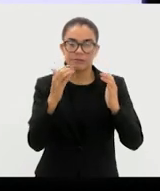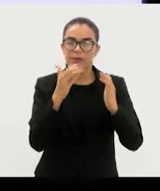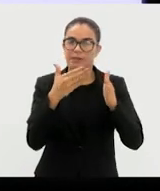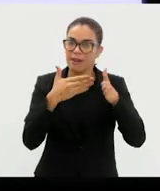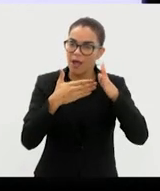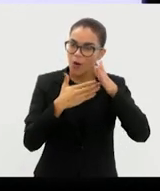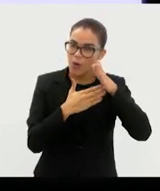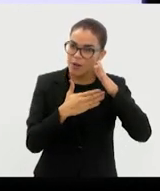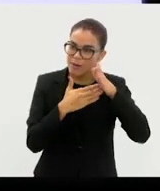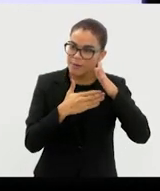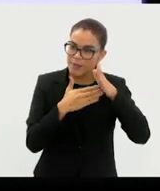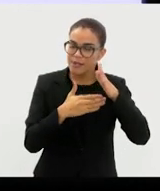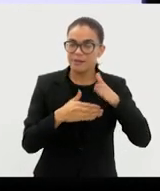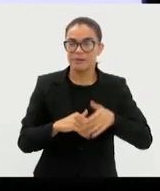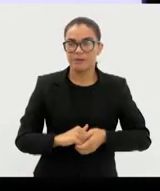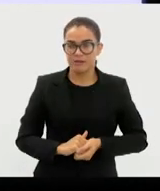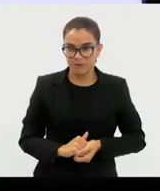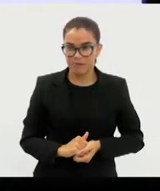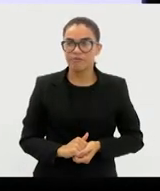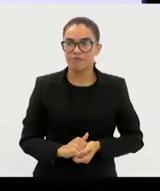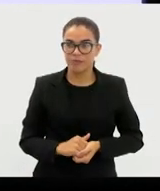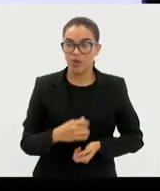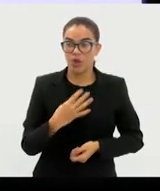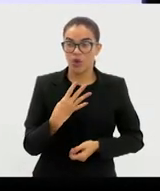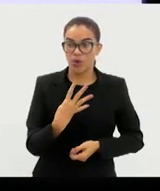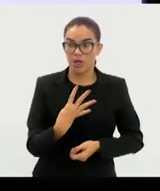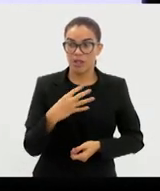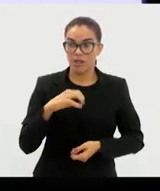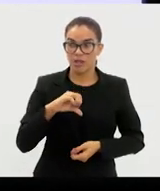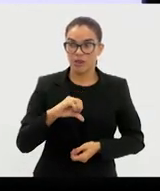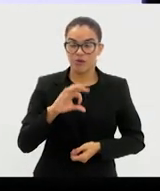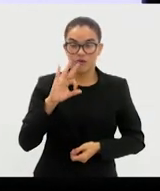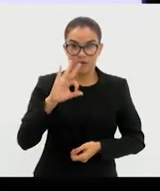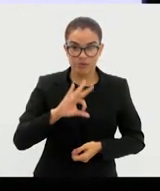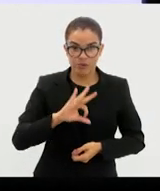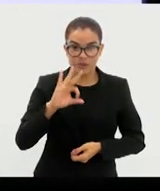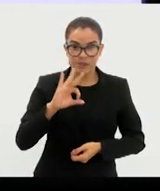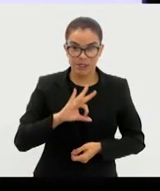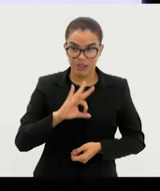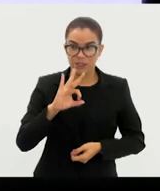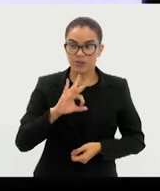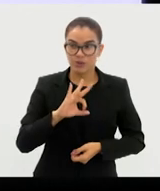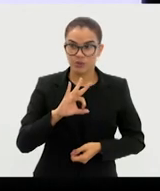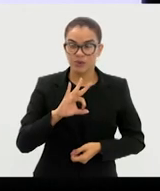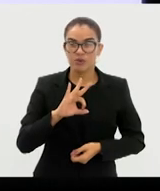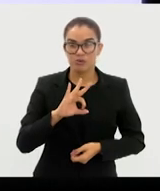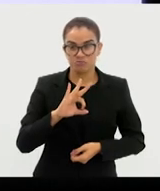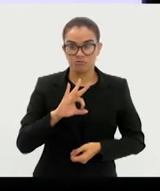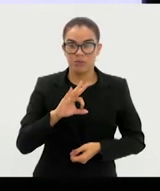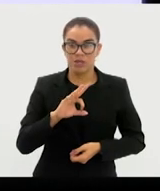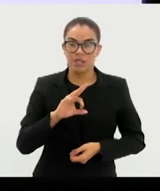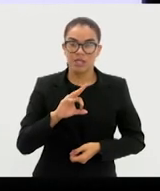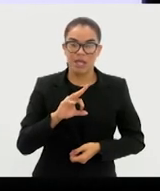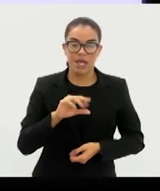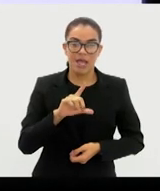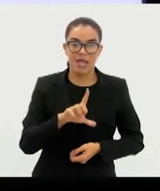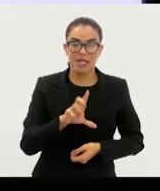dos 49% da receita corrente líquida, que estão na LRF.